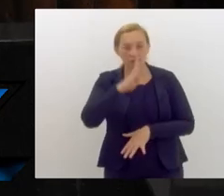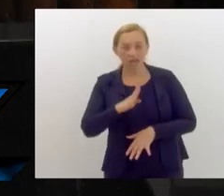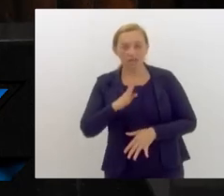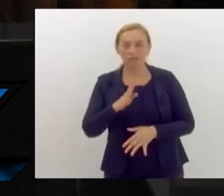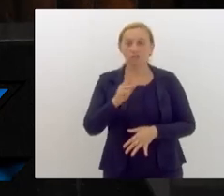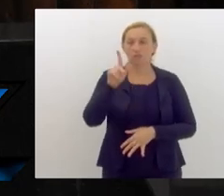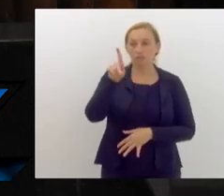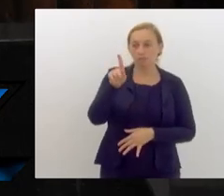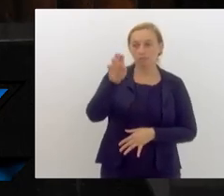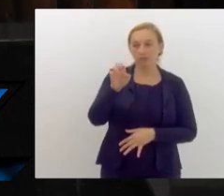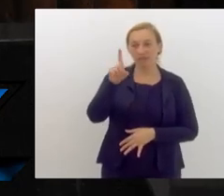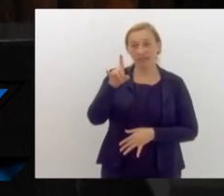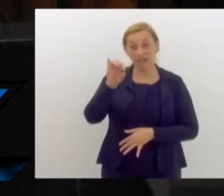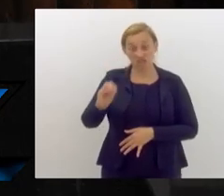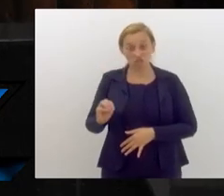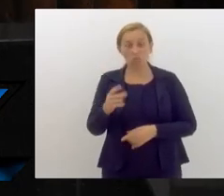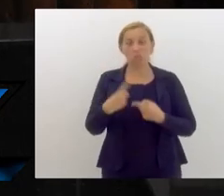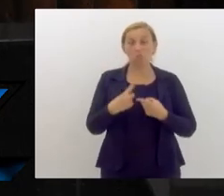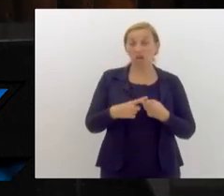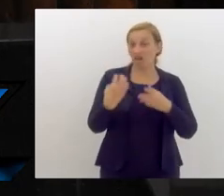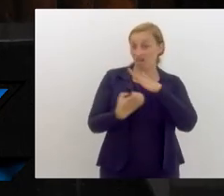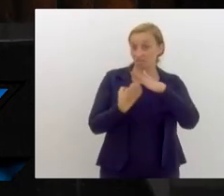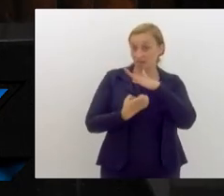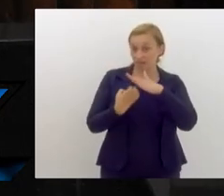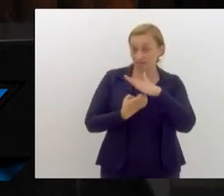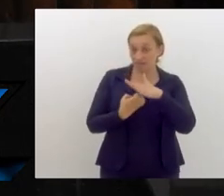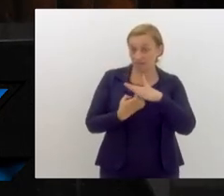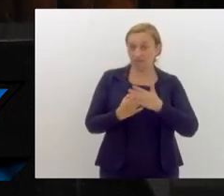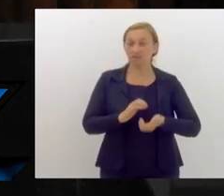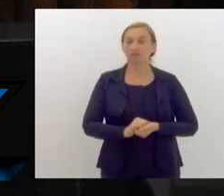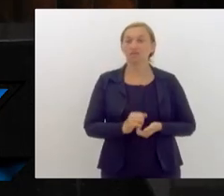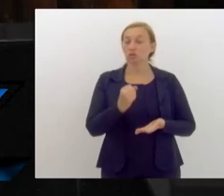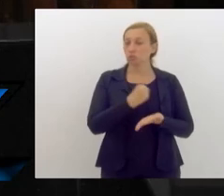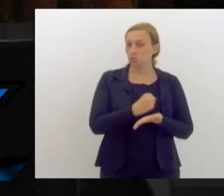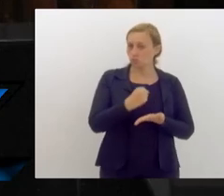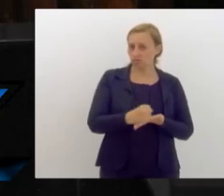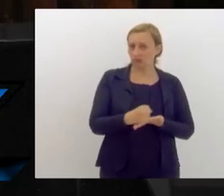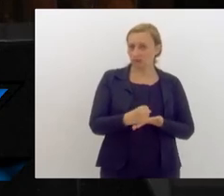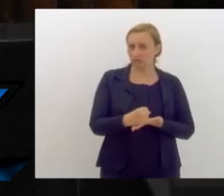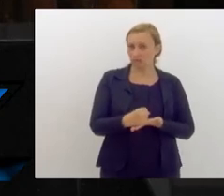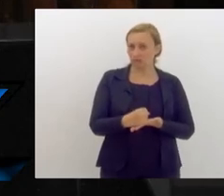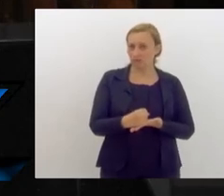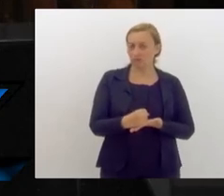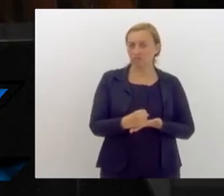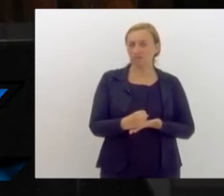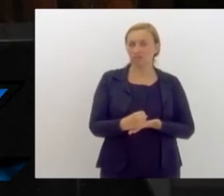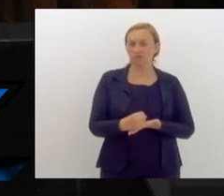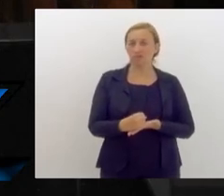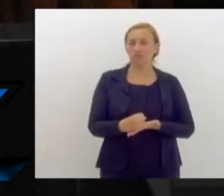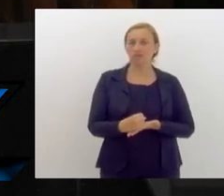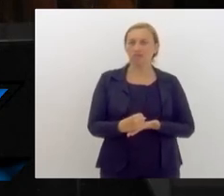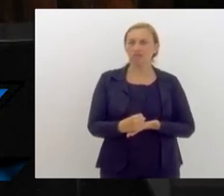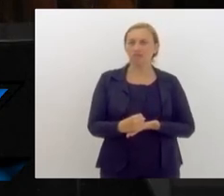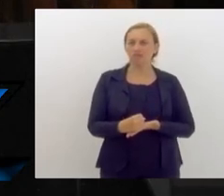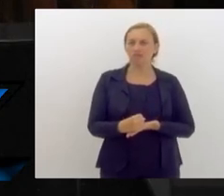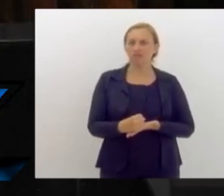porque a empresa vigente no contrato se valeu